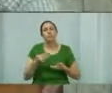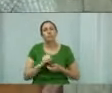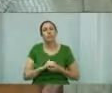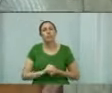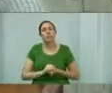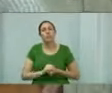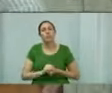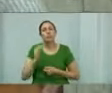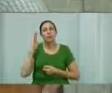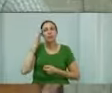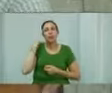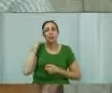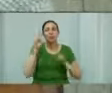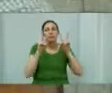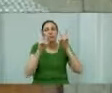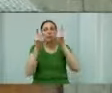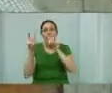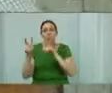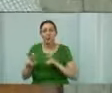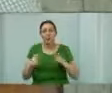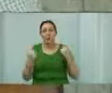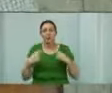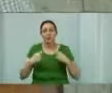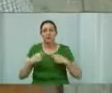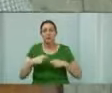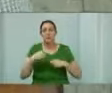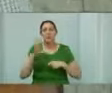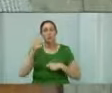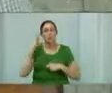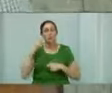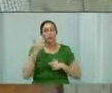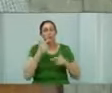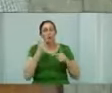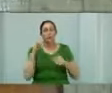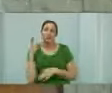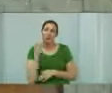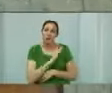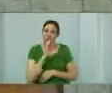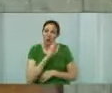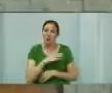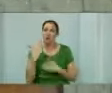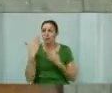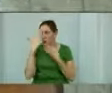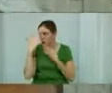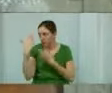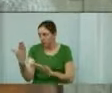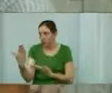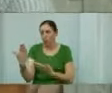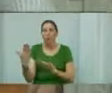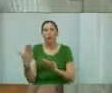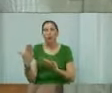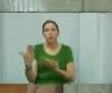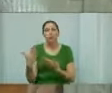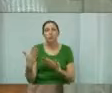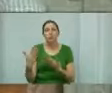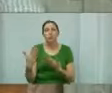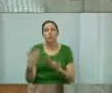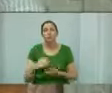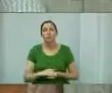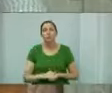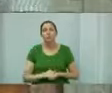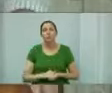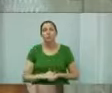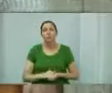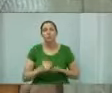temas... Nós estamos no mesmo barco, remando na mesma direção. Então, muito obrigado. Quero fazer aqui aos vereadores atuais, fazer